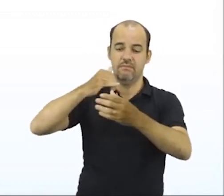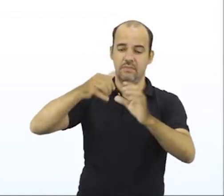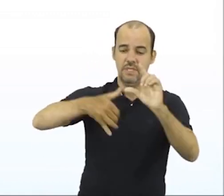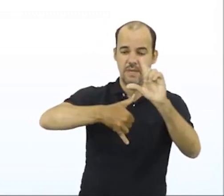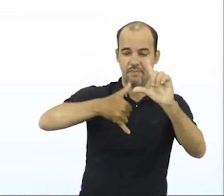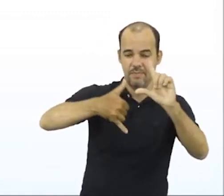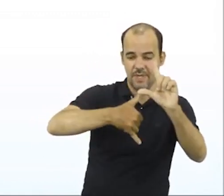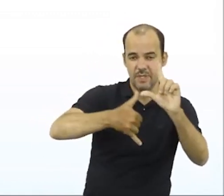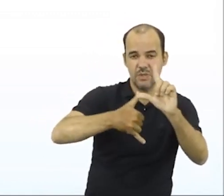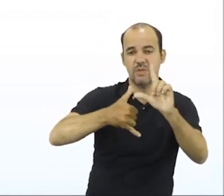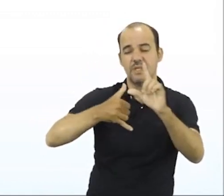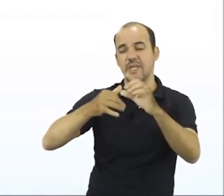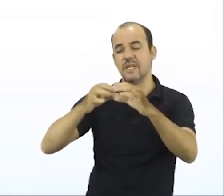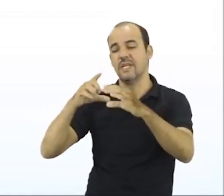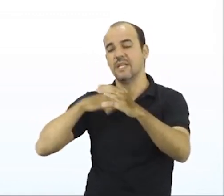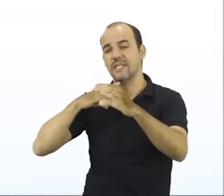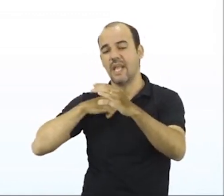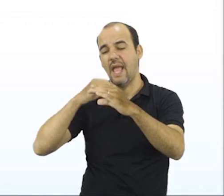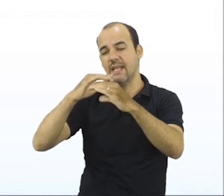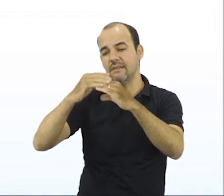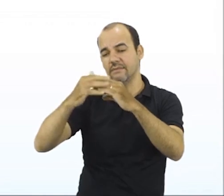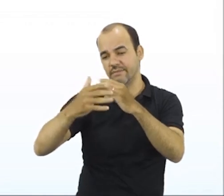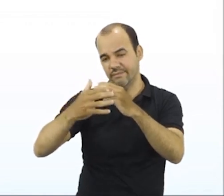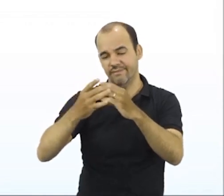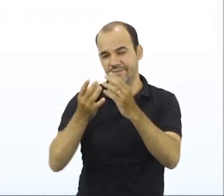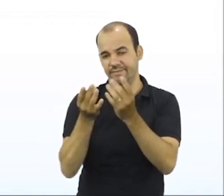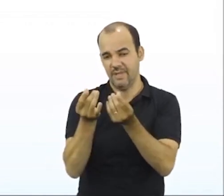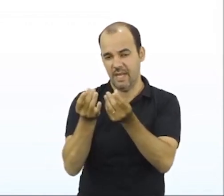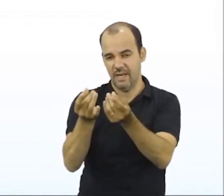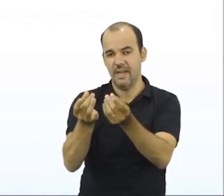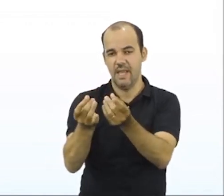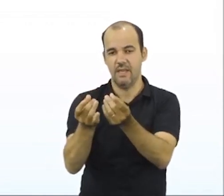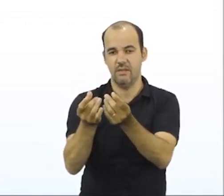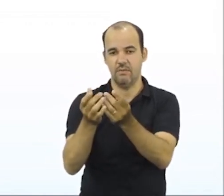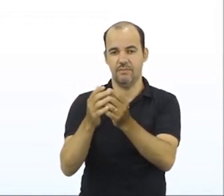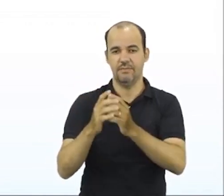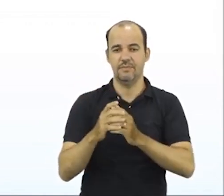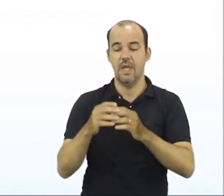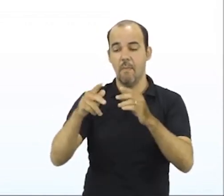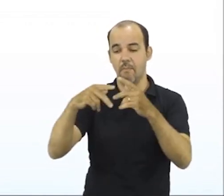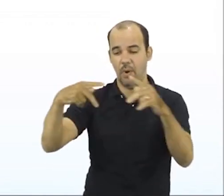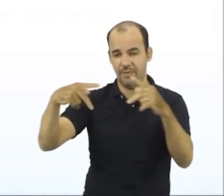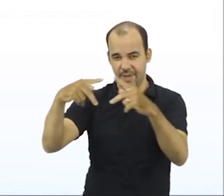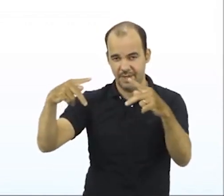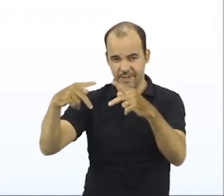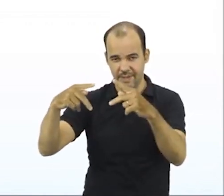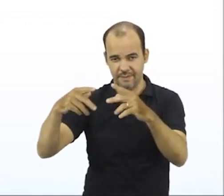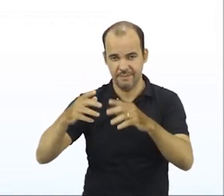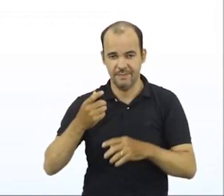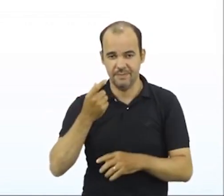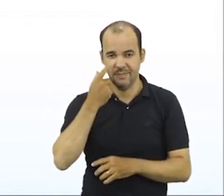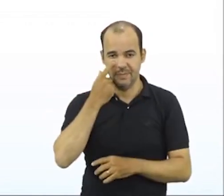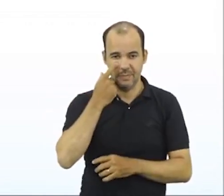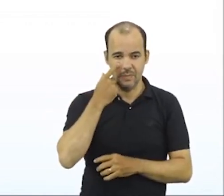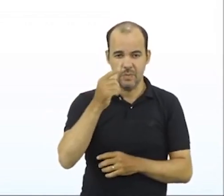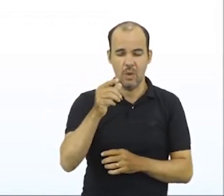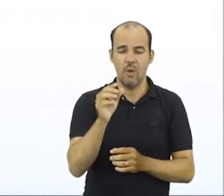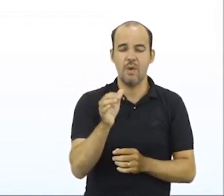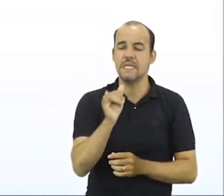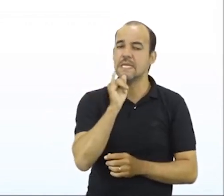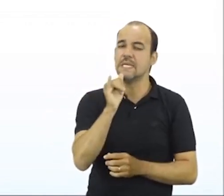lembrar assim, ó. Não tenta copiar não esse monstro. Primeiro olha, depois eu deixo tu copiar. Vai ficar assim, ó. A gente vai ter uns bonequinhos